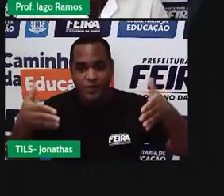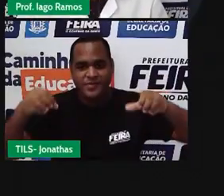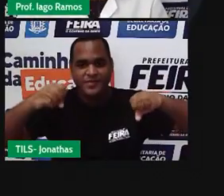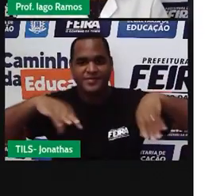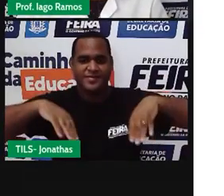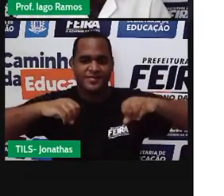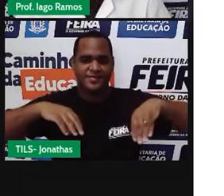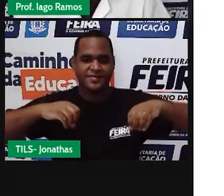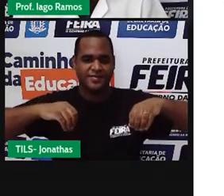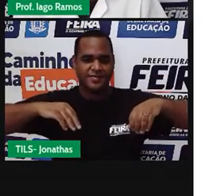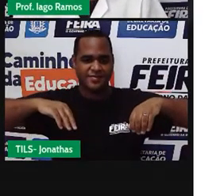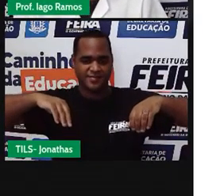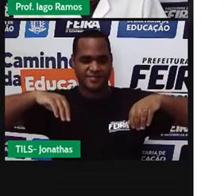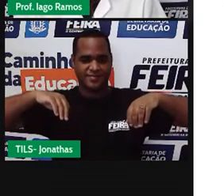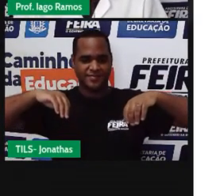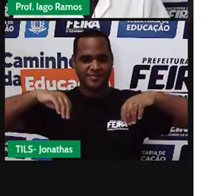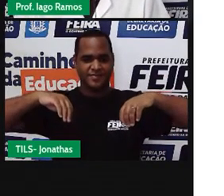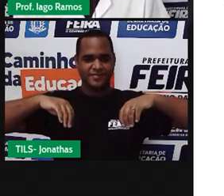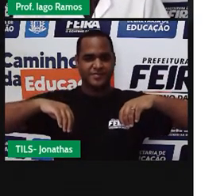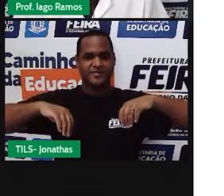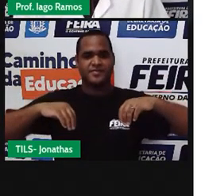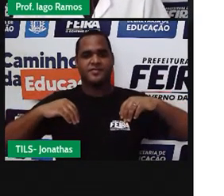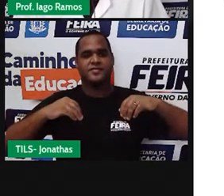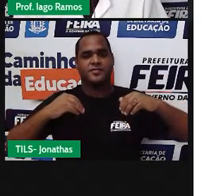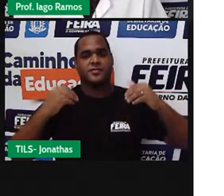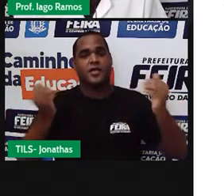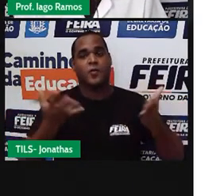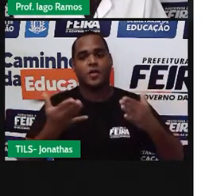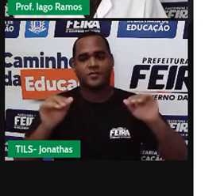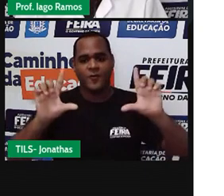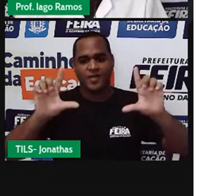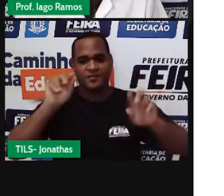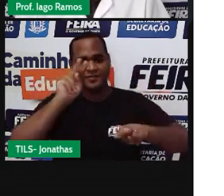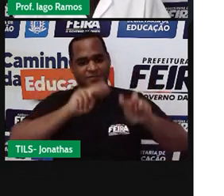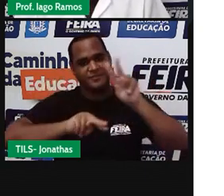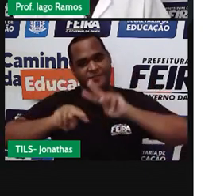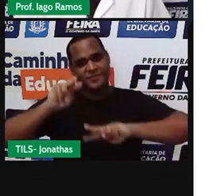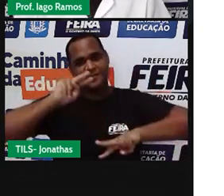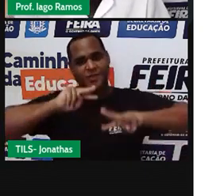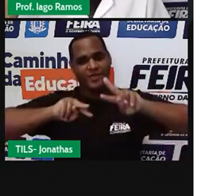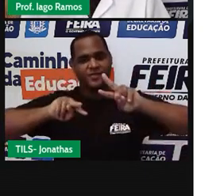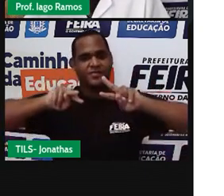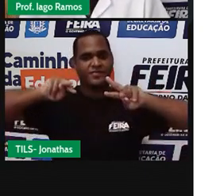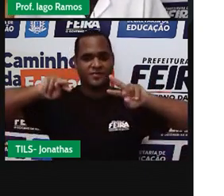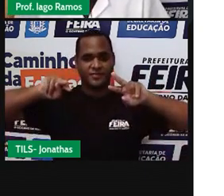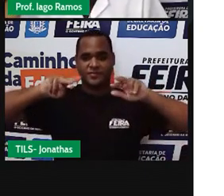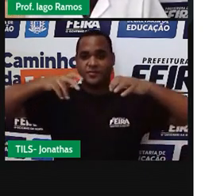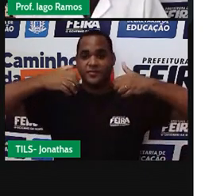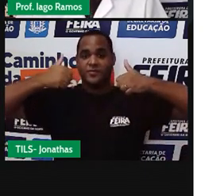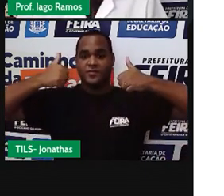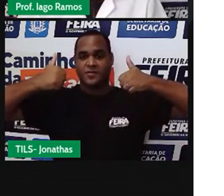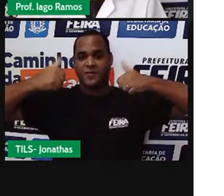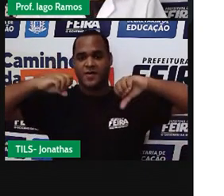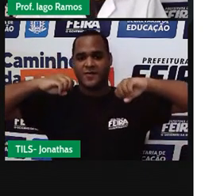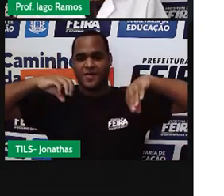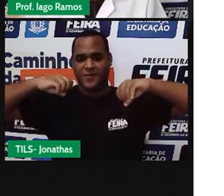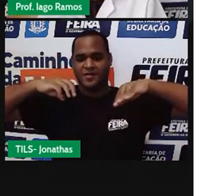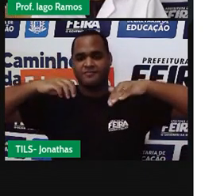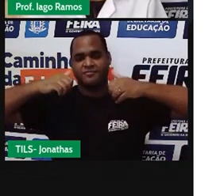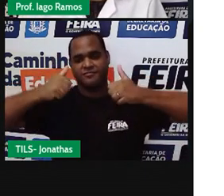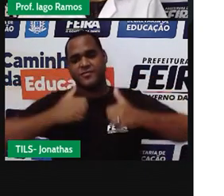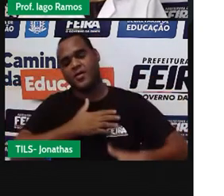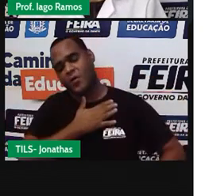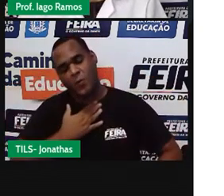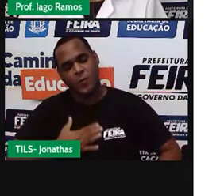aula e a gente já foi ao quadro curtiu eu gostei bastante